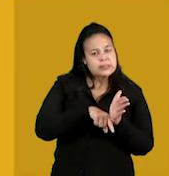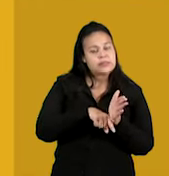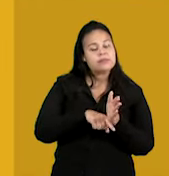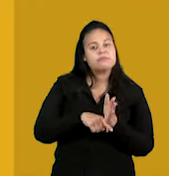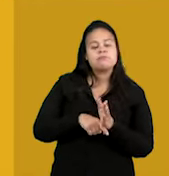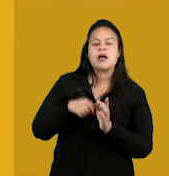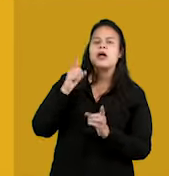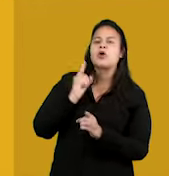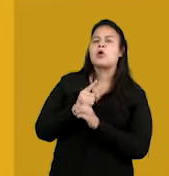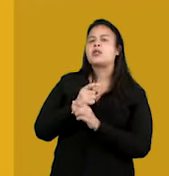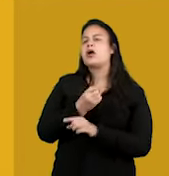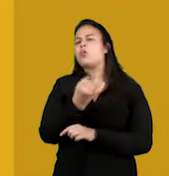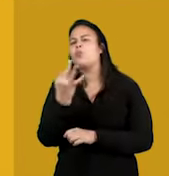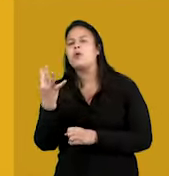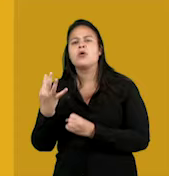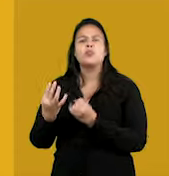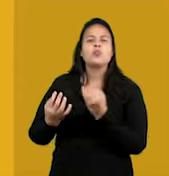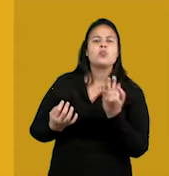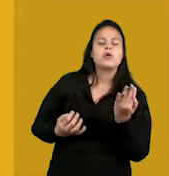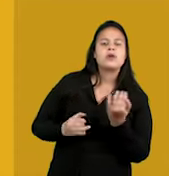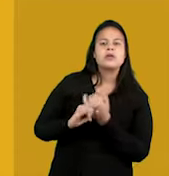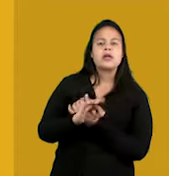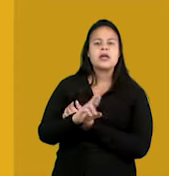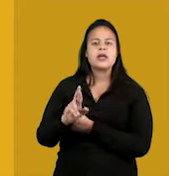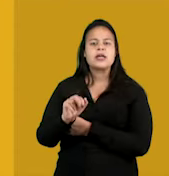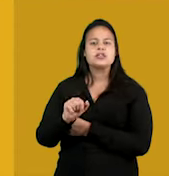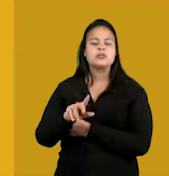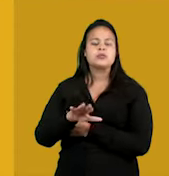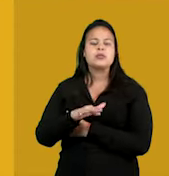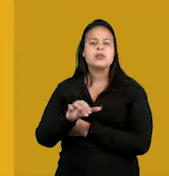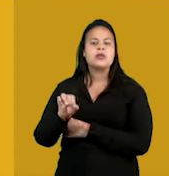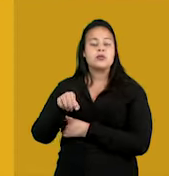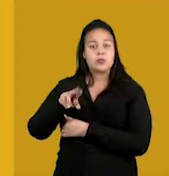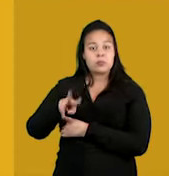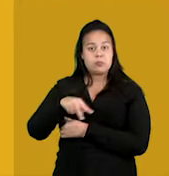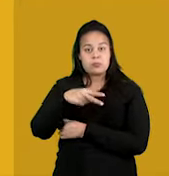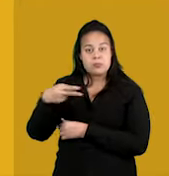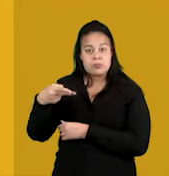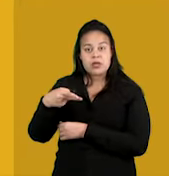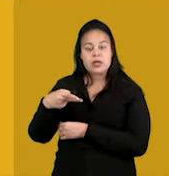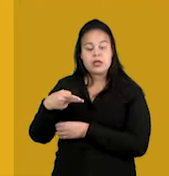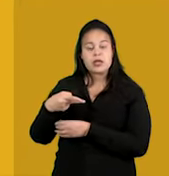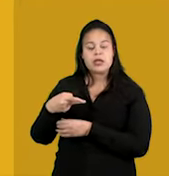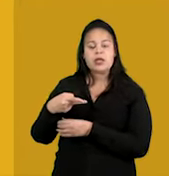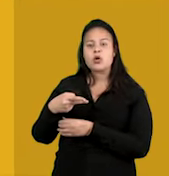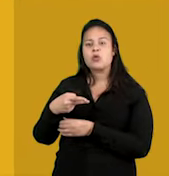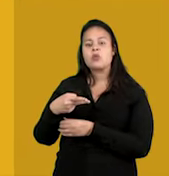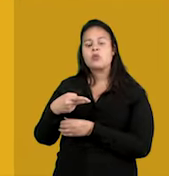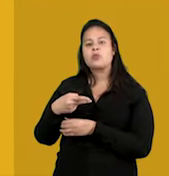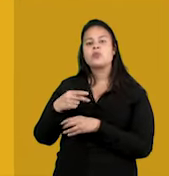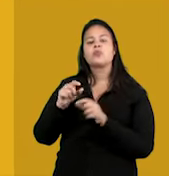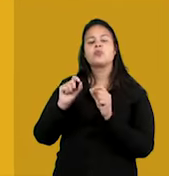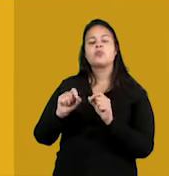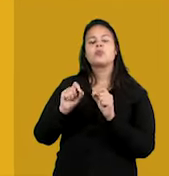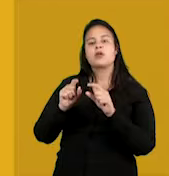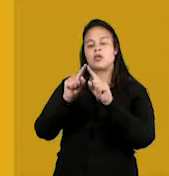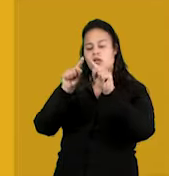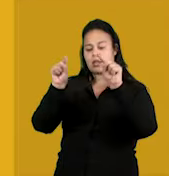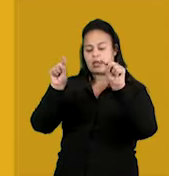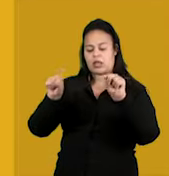valor desse número irracional, que é o valor do π, através de construção de